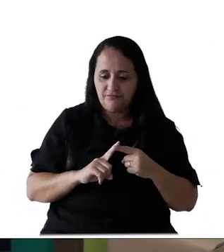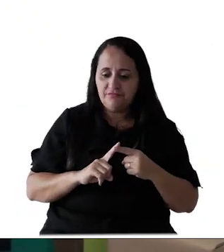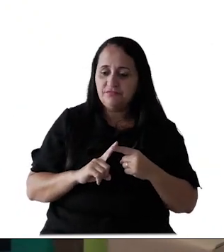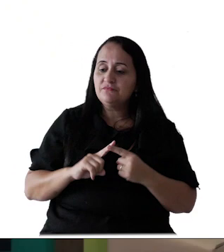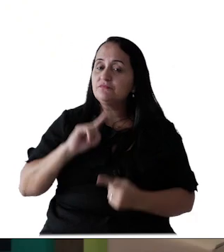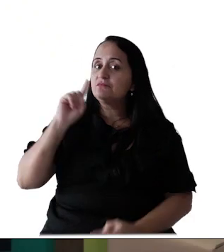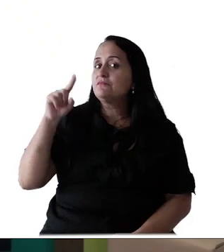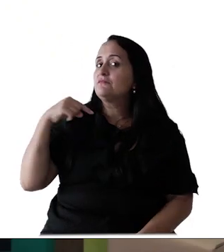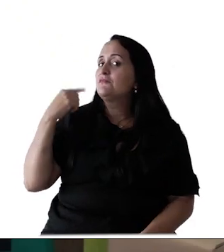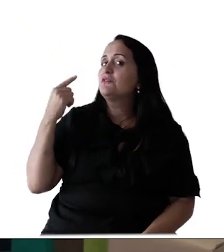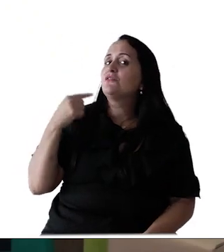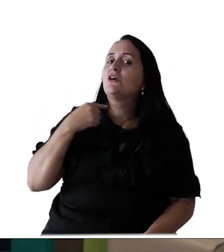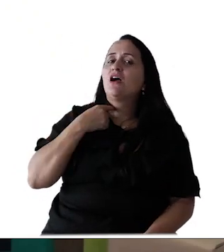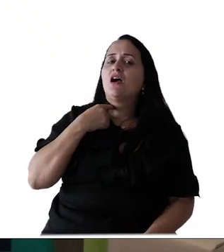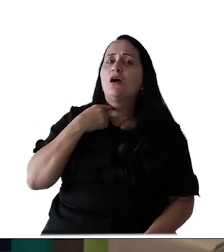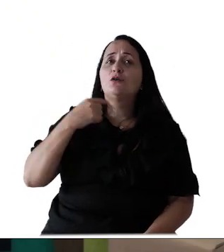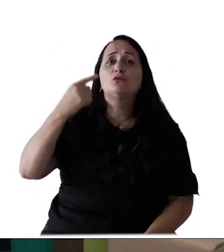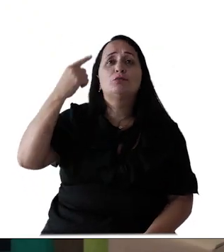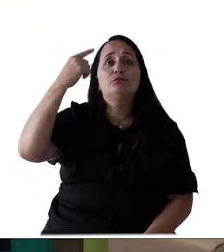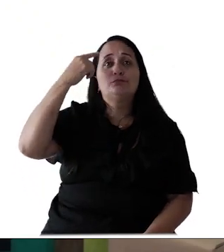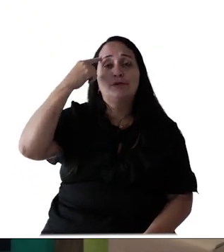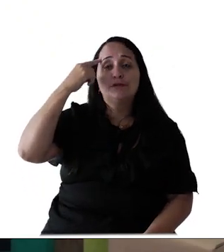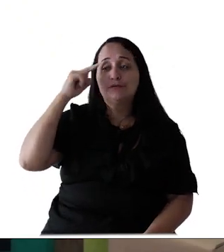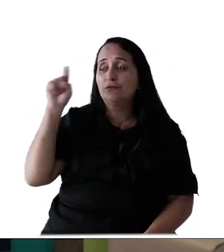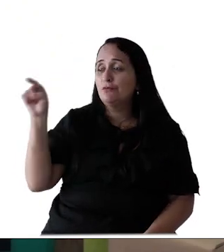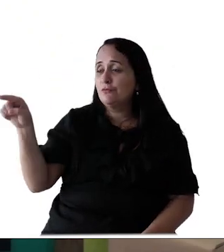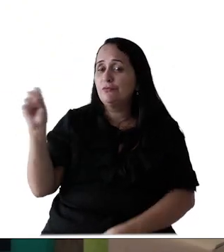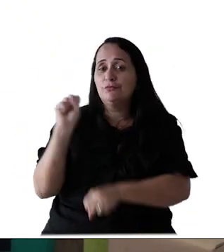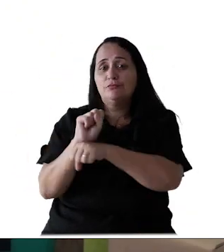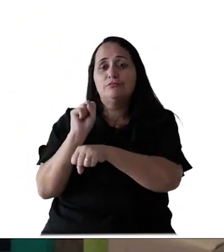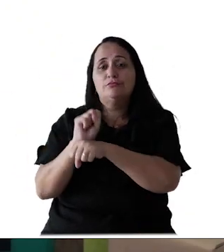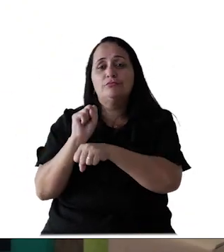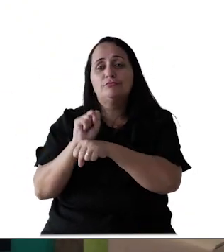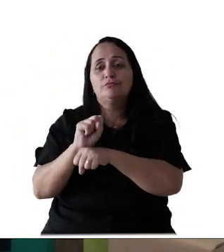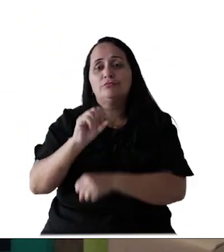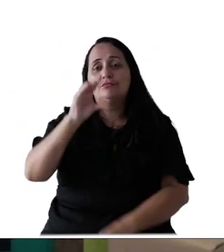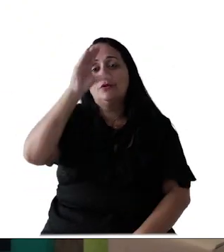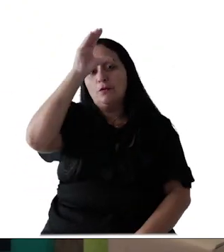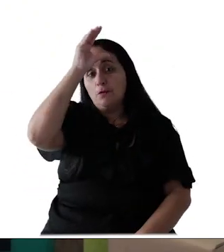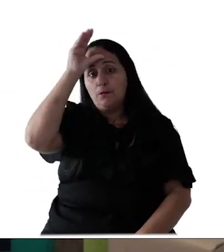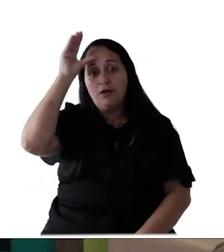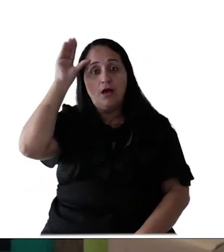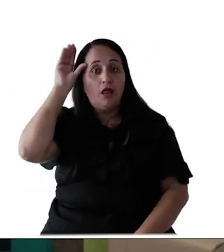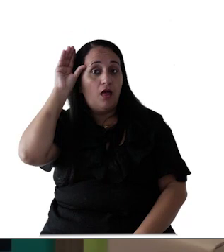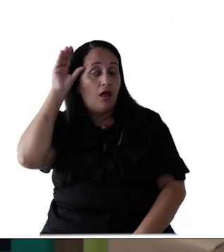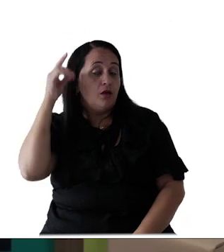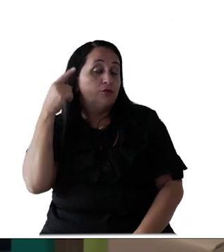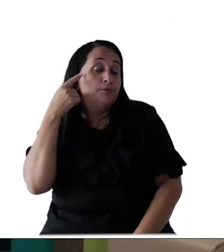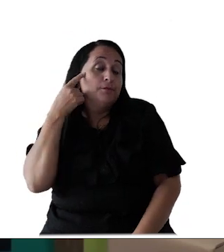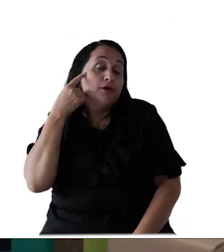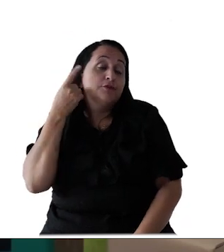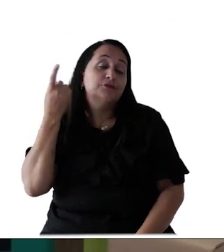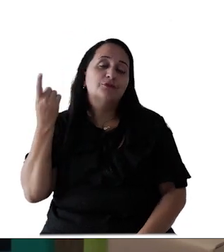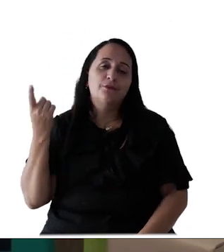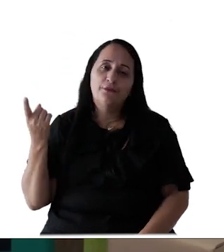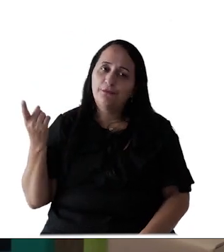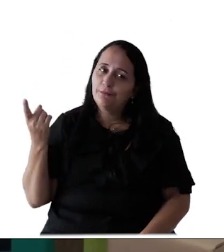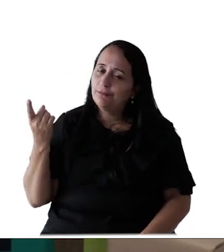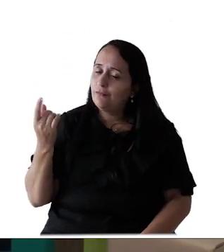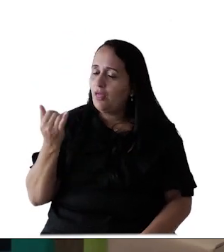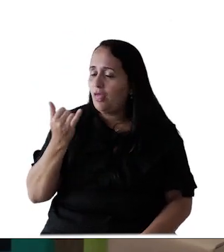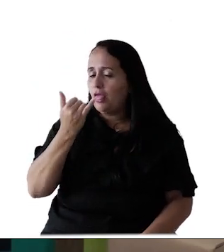ele achava que aquele rapaz que o aguardava seria um pretendente, né? Um